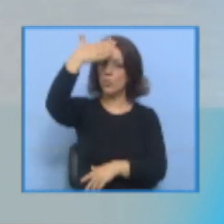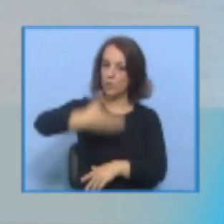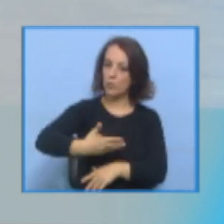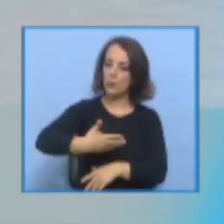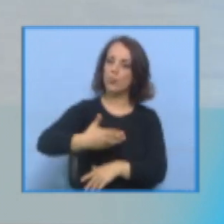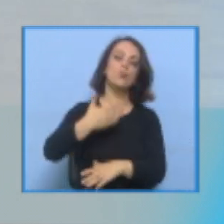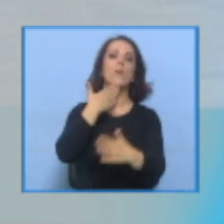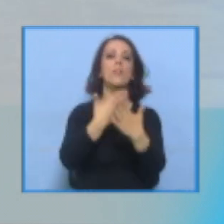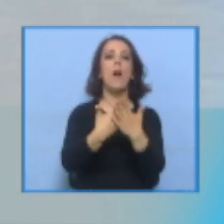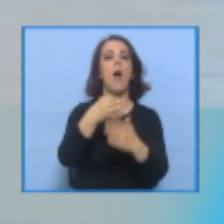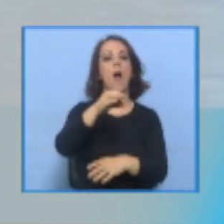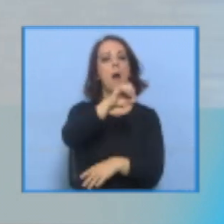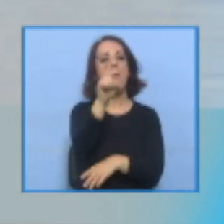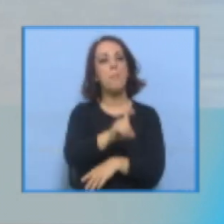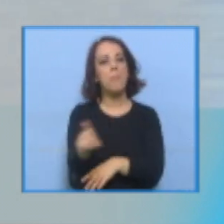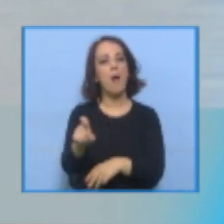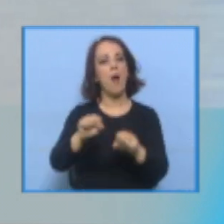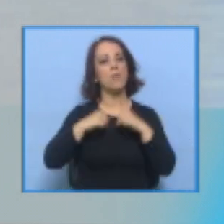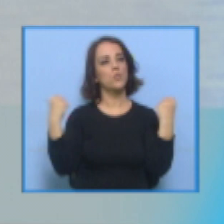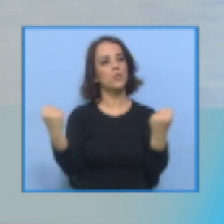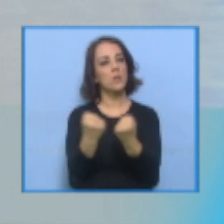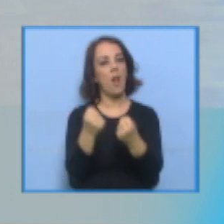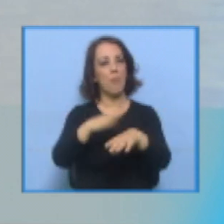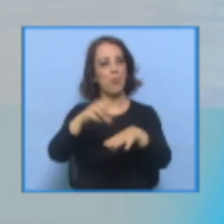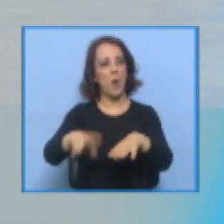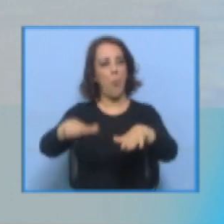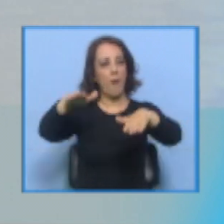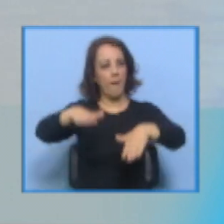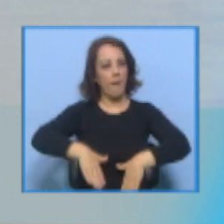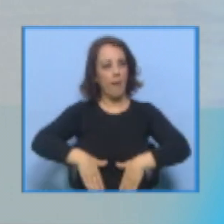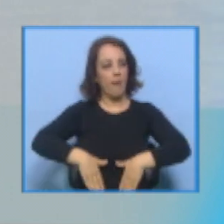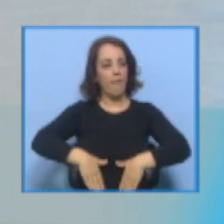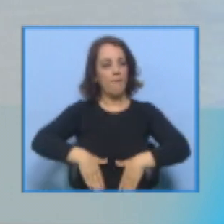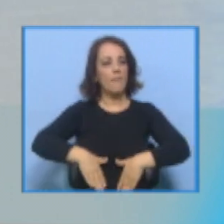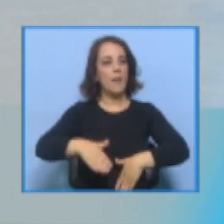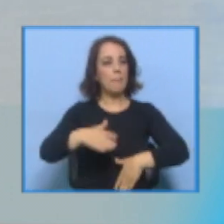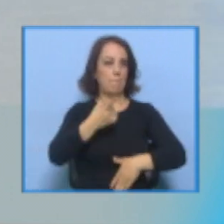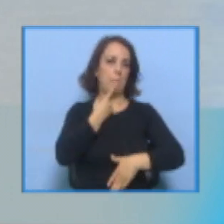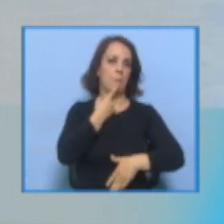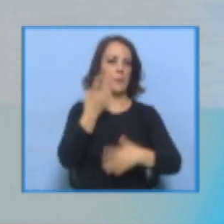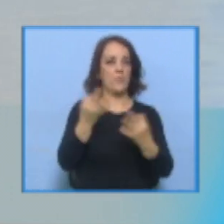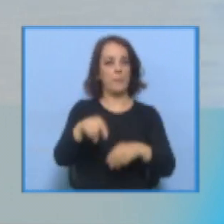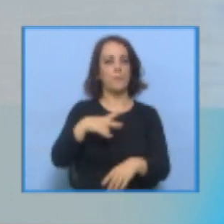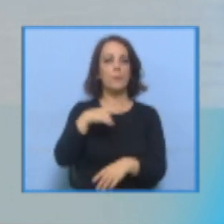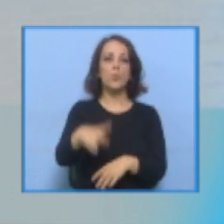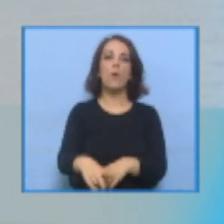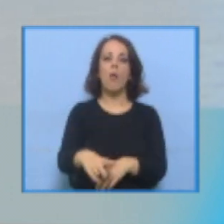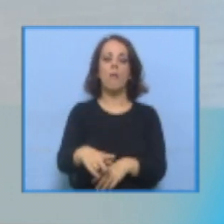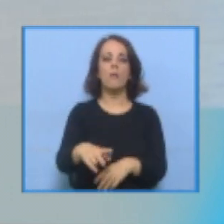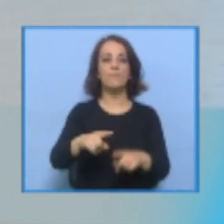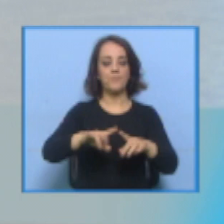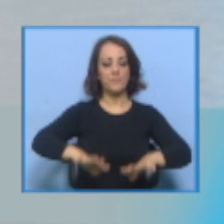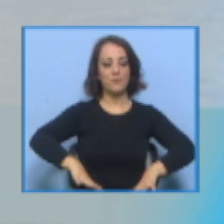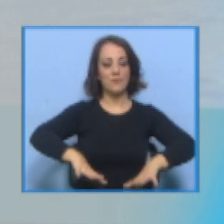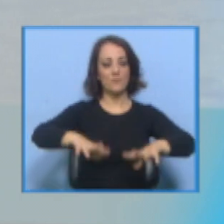na sociedade. Ainda por causa das greves que existem, percebe-se que Portugal, essa justiça no desenvolvimento pode